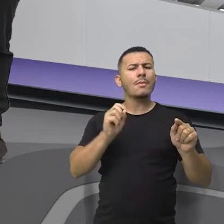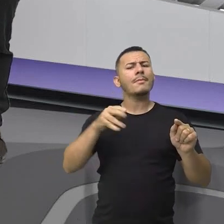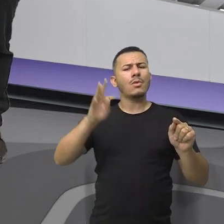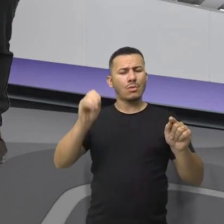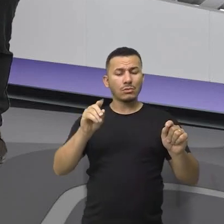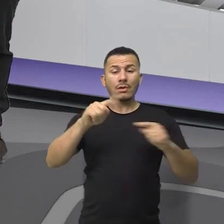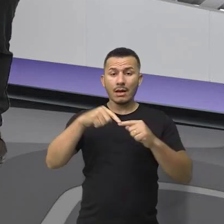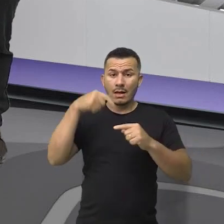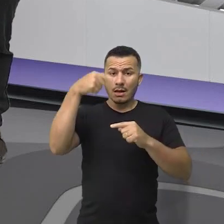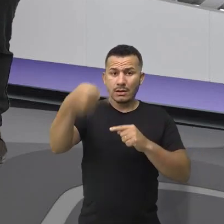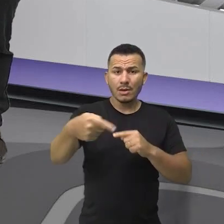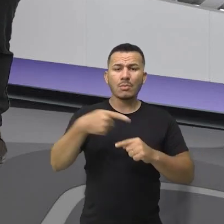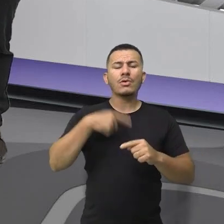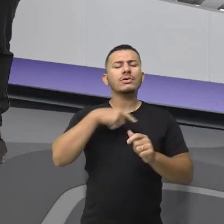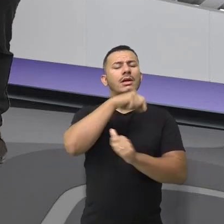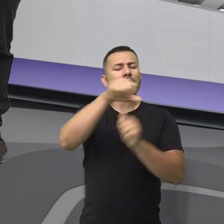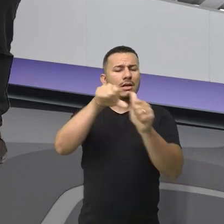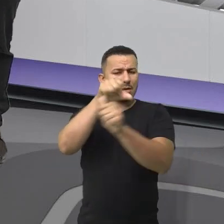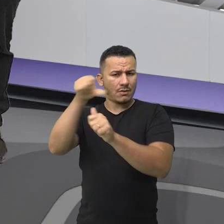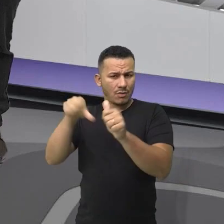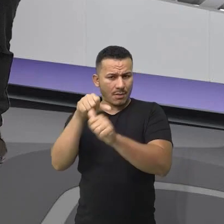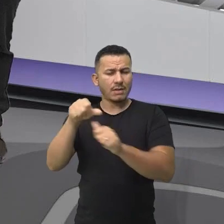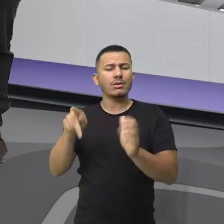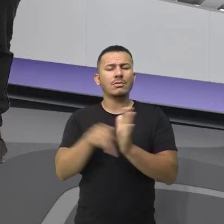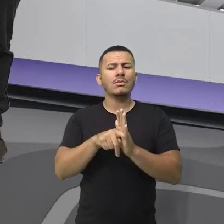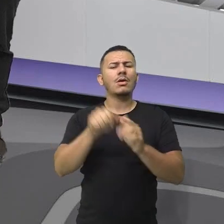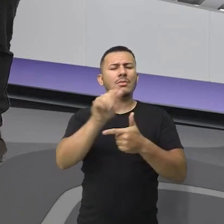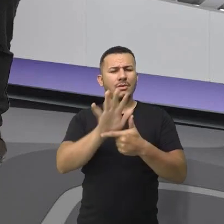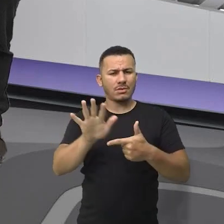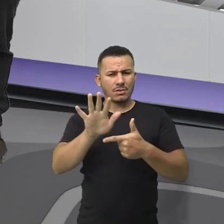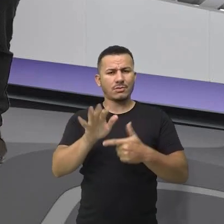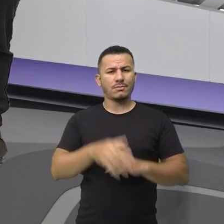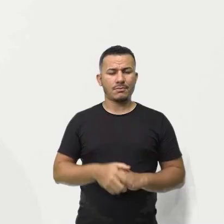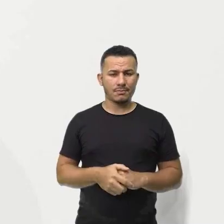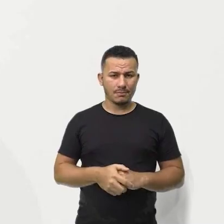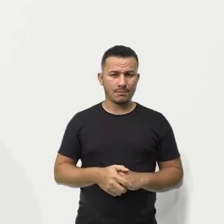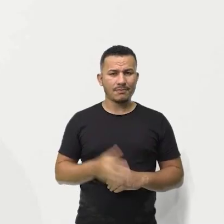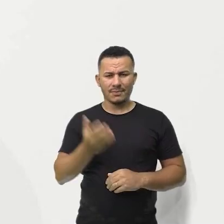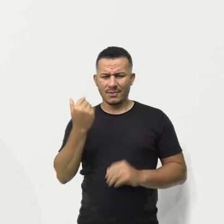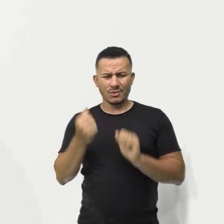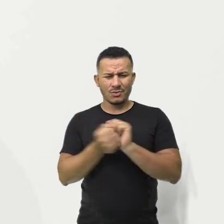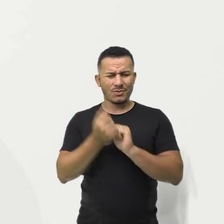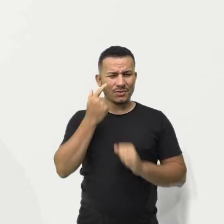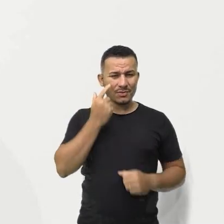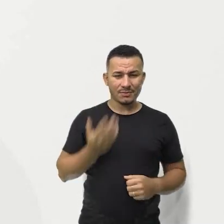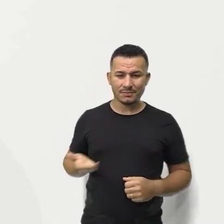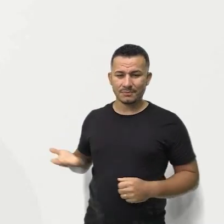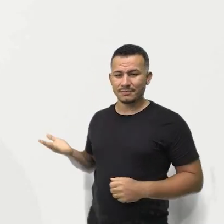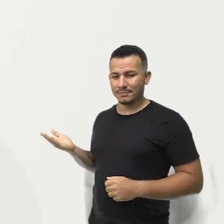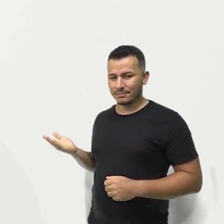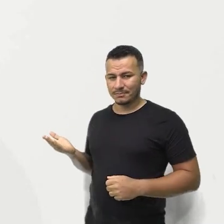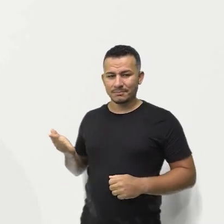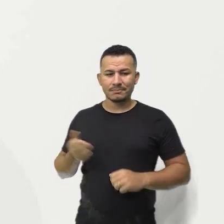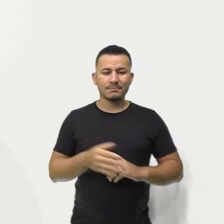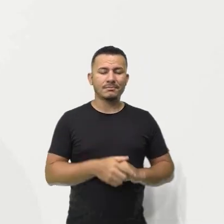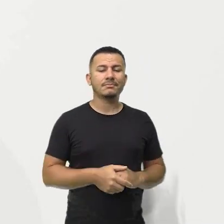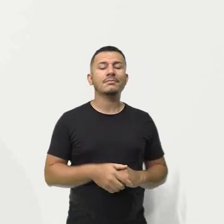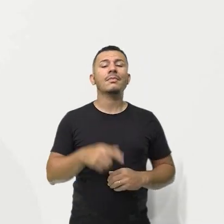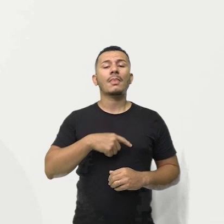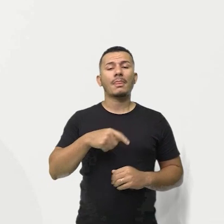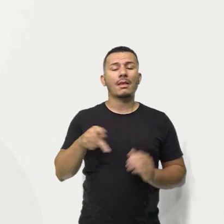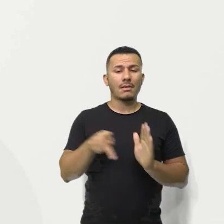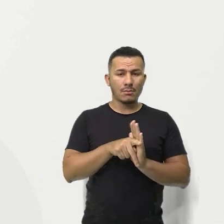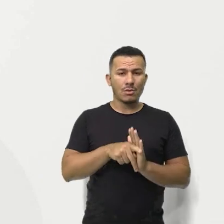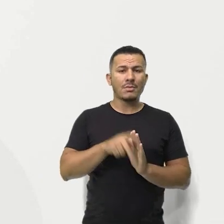gente vai fazer, então, as transformações geométricas, beleza? Então, venham comigo, acompanha na primeira cartela que nós vamos trazer,